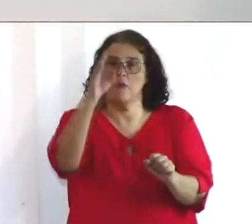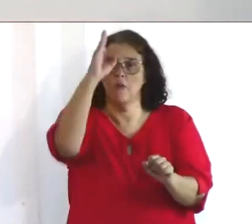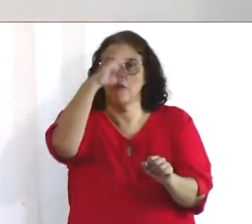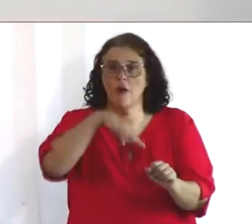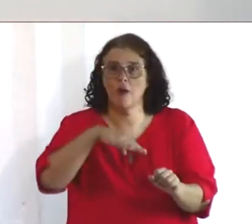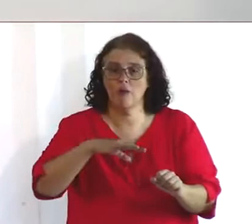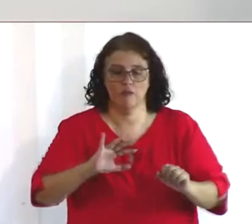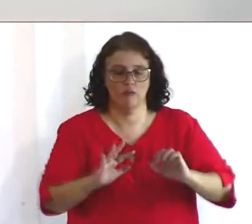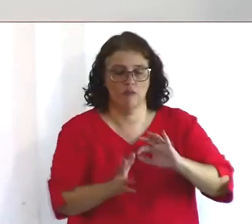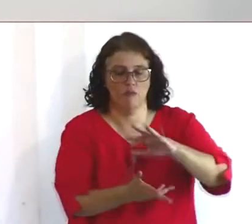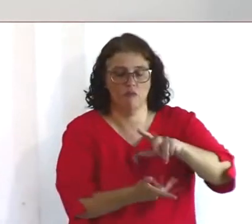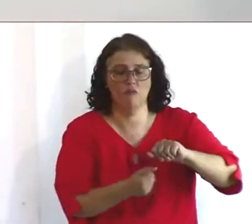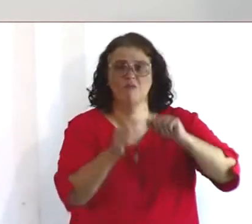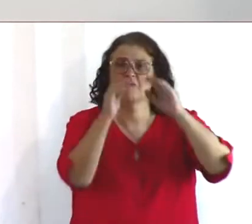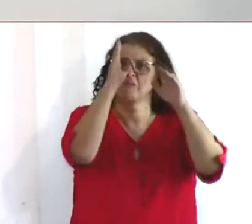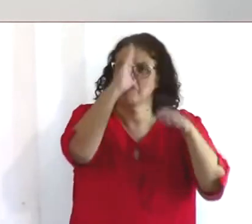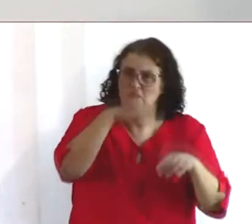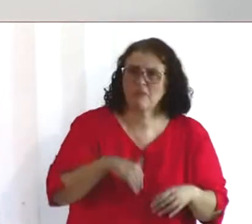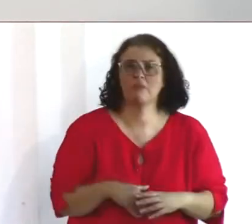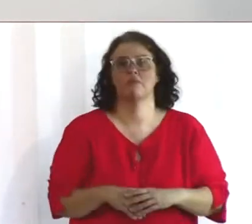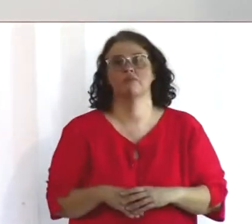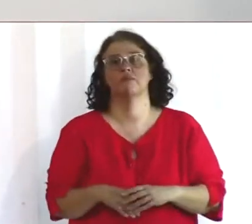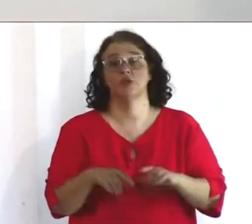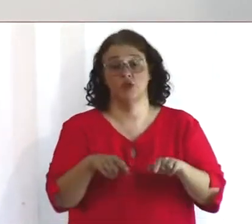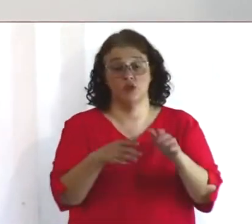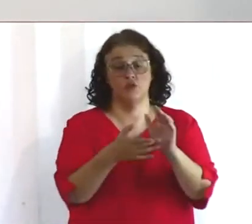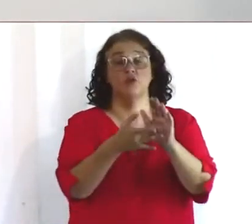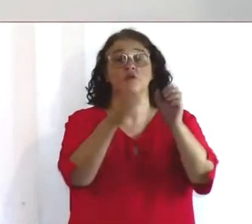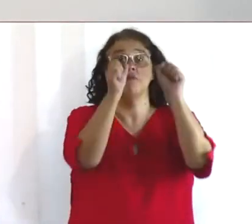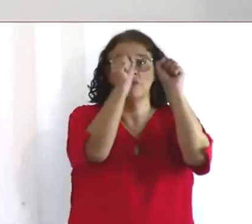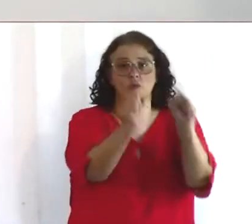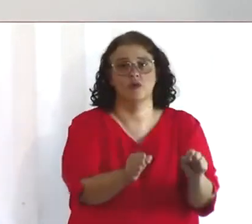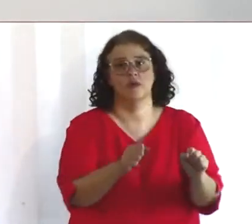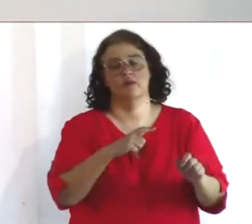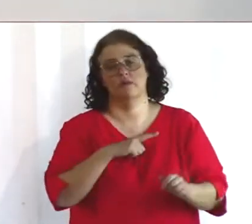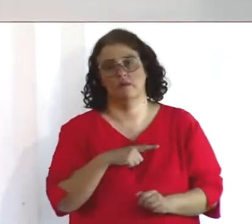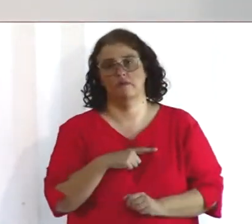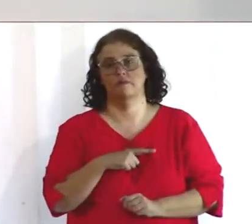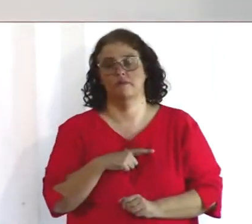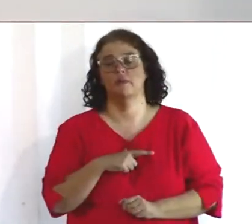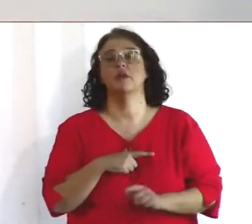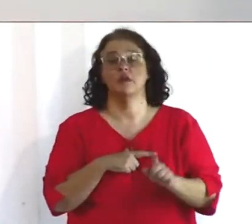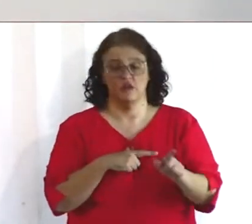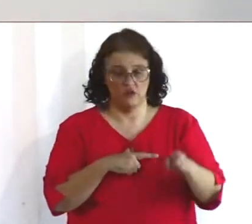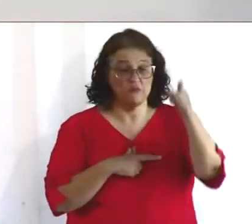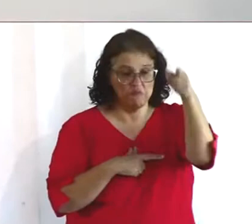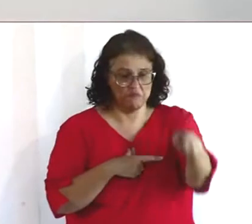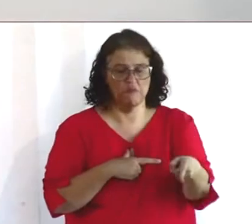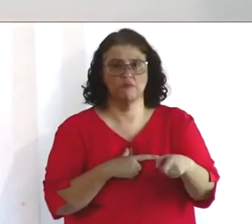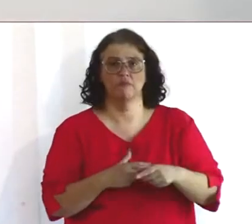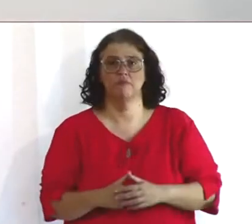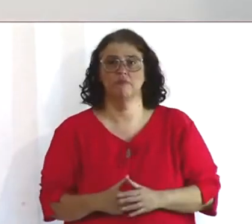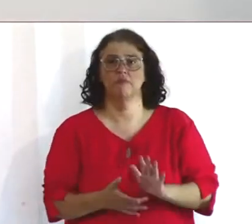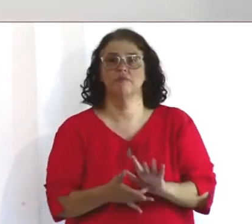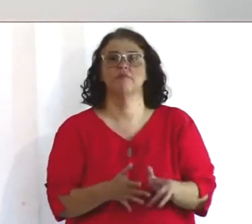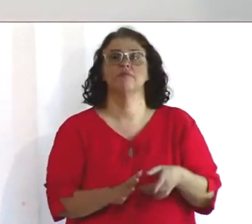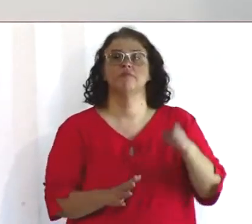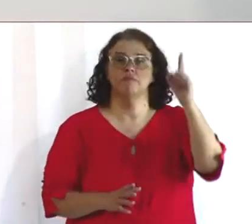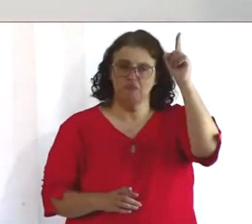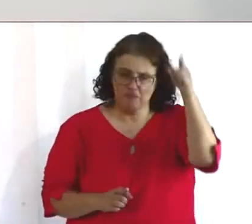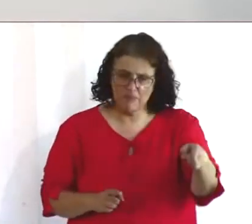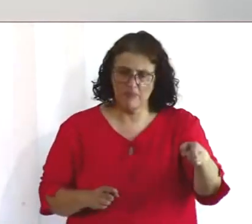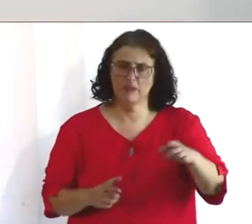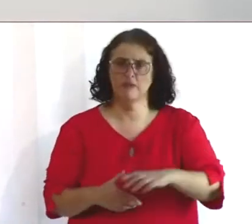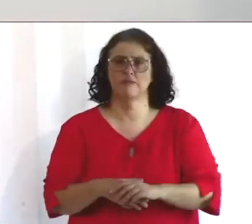mundo maligno, sobre o chamado império das trevas. Jesus tem autoridade sobre ele. Lembra